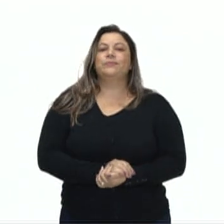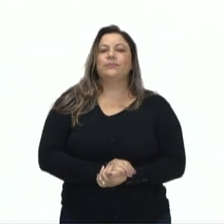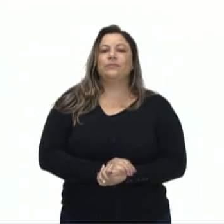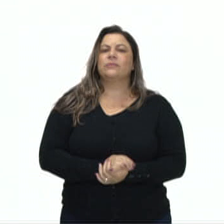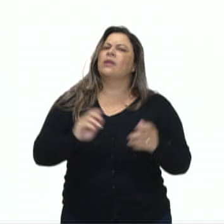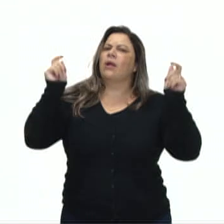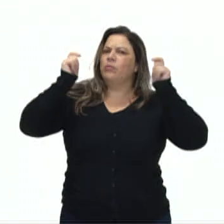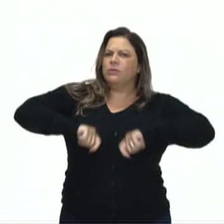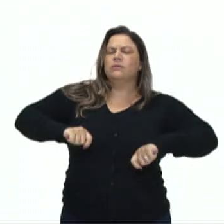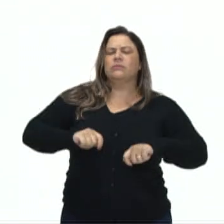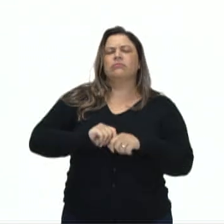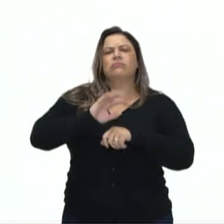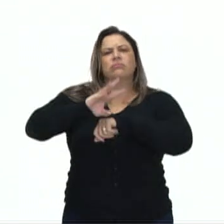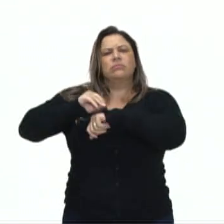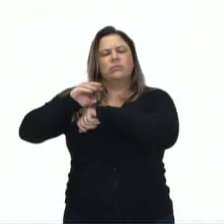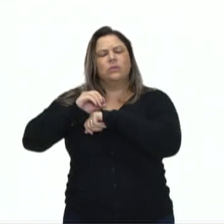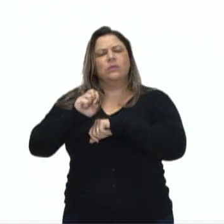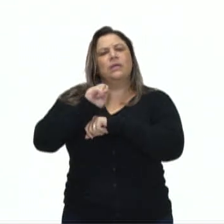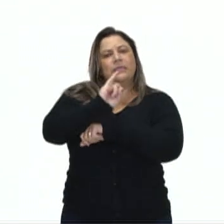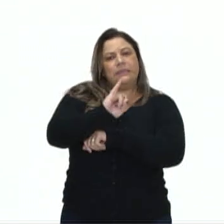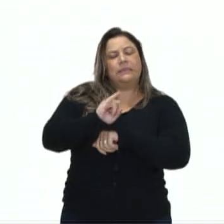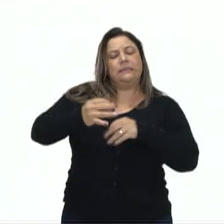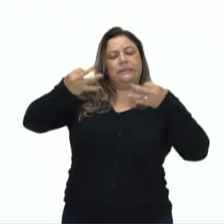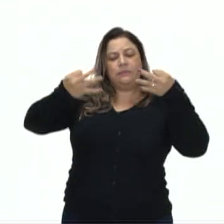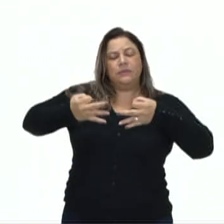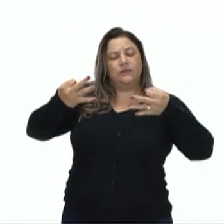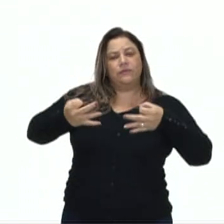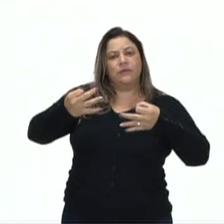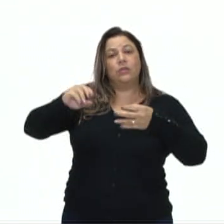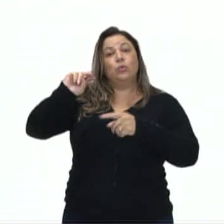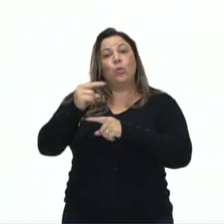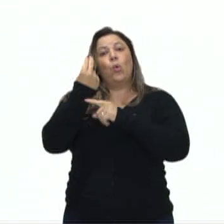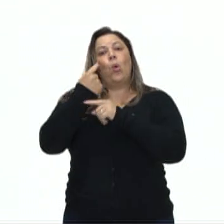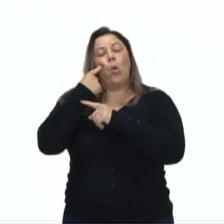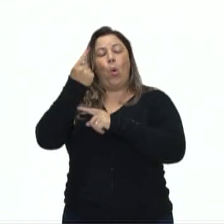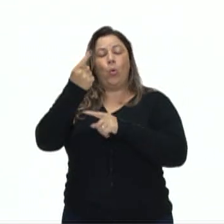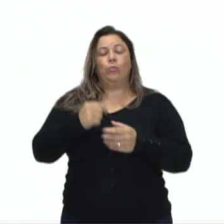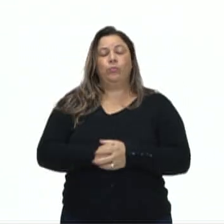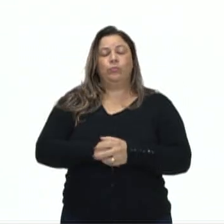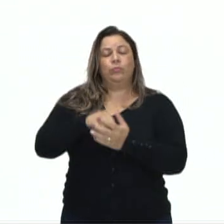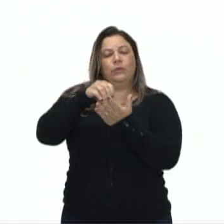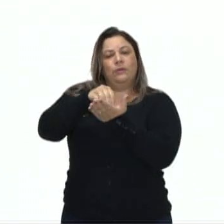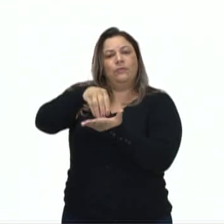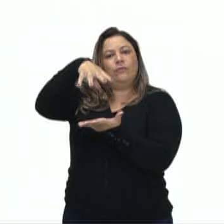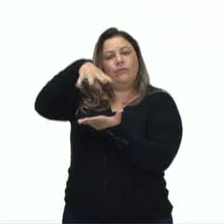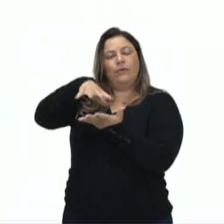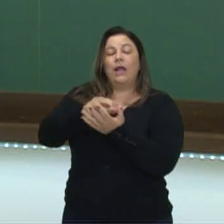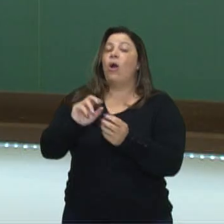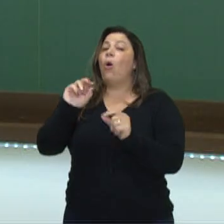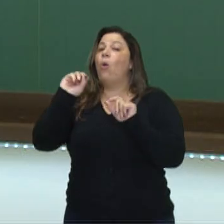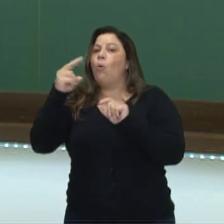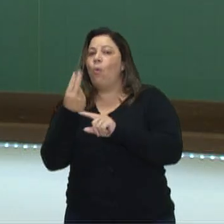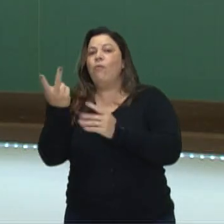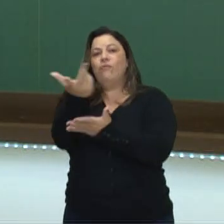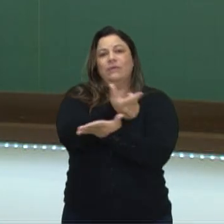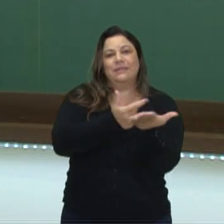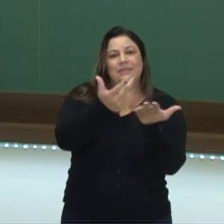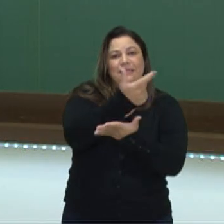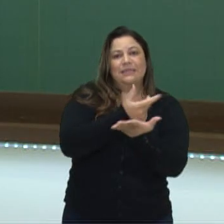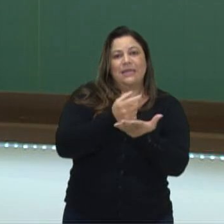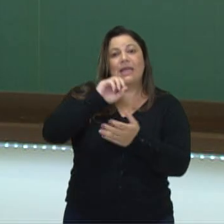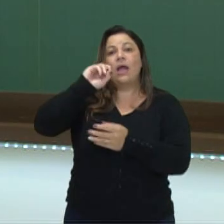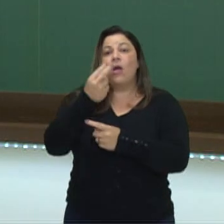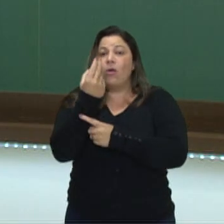Podemos reconhecer se um número é quadrado perfeito pelo processo geométrico ou fatorando. Tá? Ou você desenha ou você fatora.